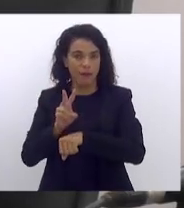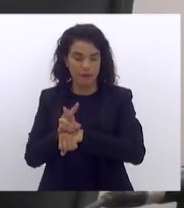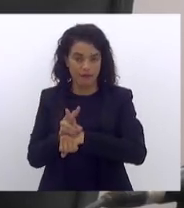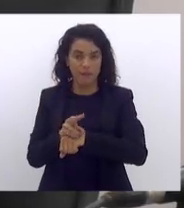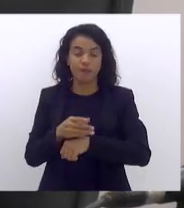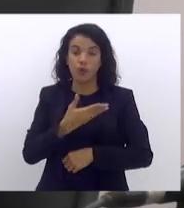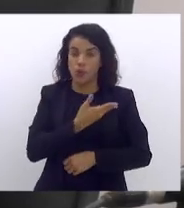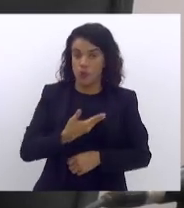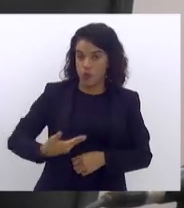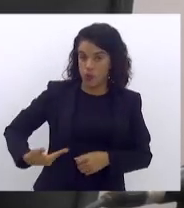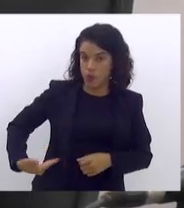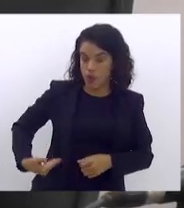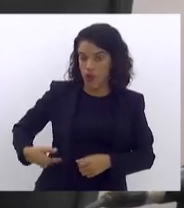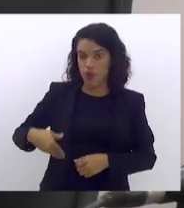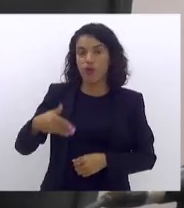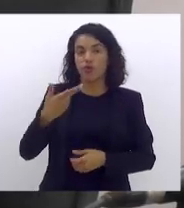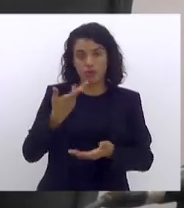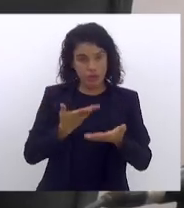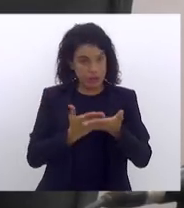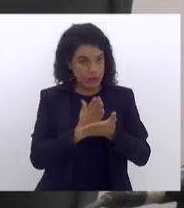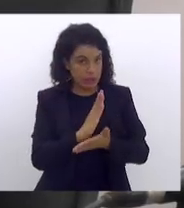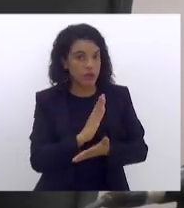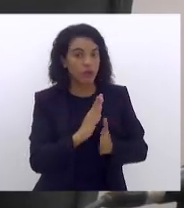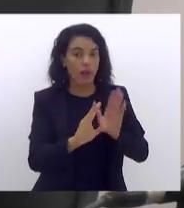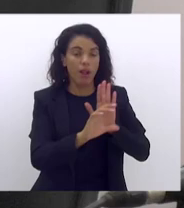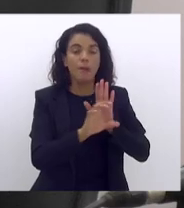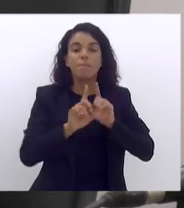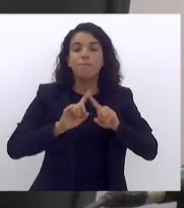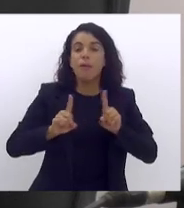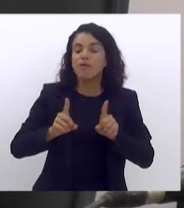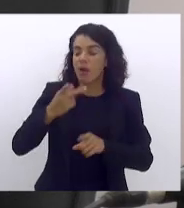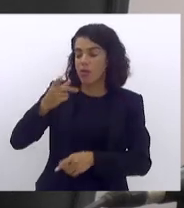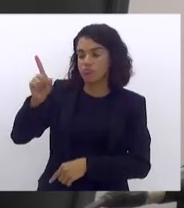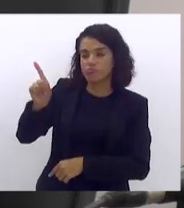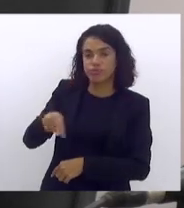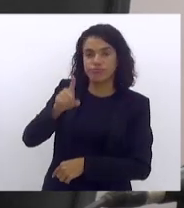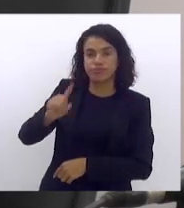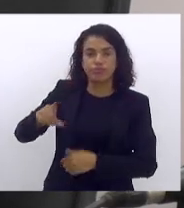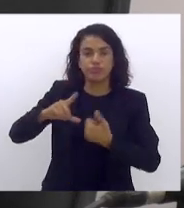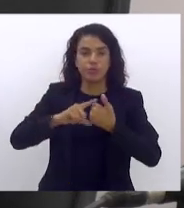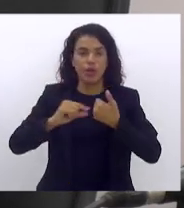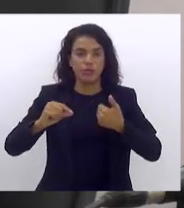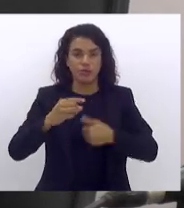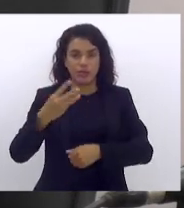O governador sancionou a lei vetando a integralidade do artigo 3º.